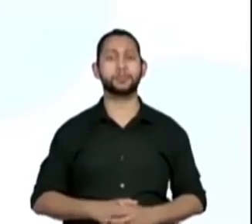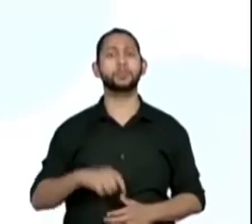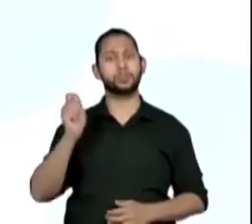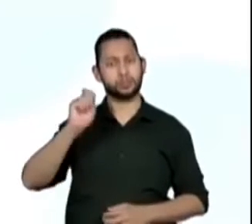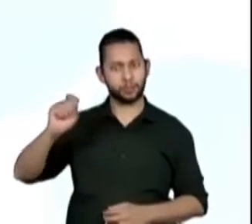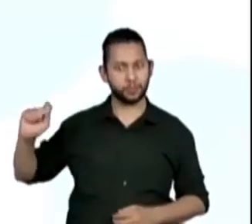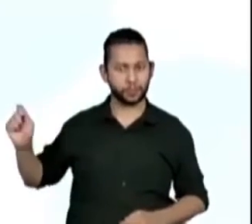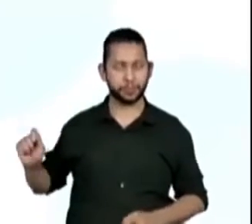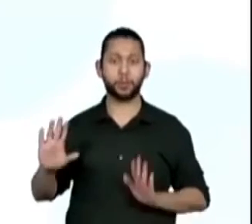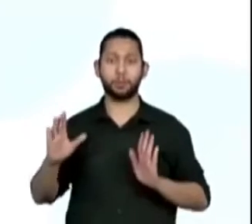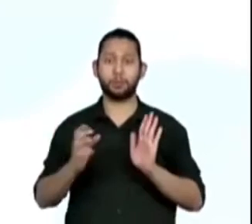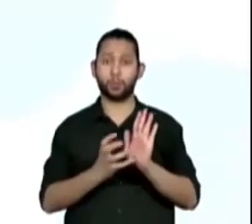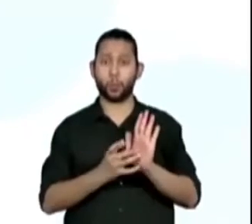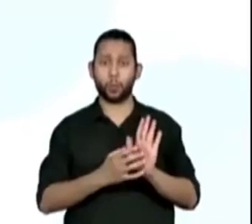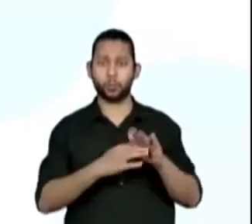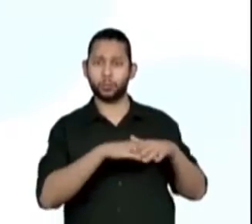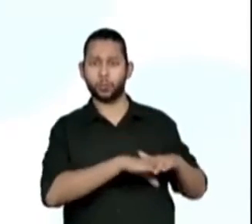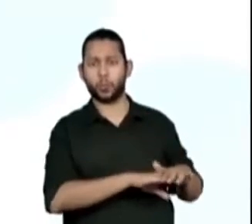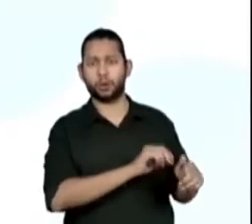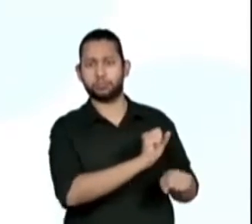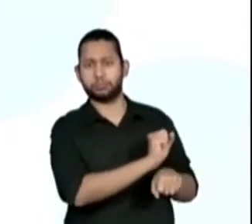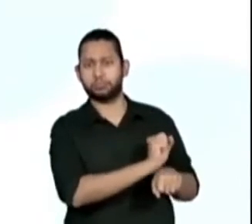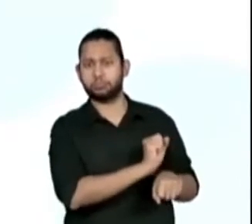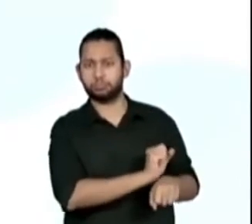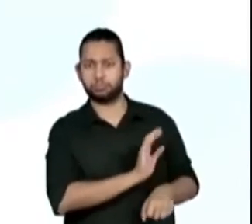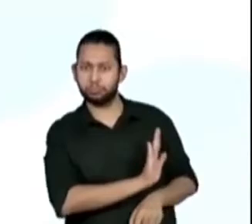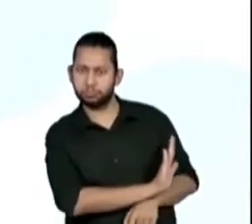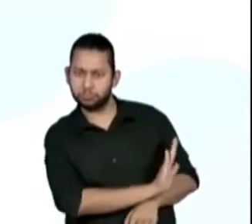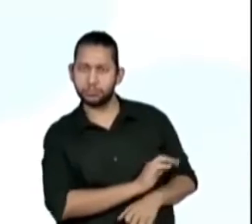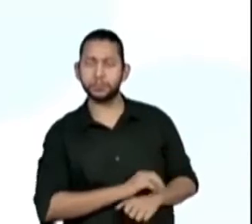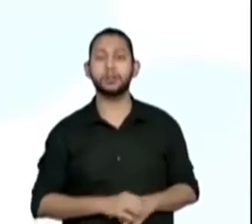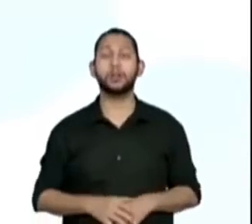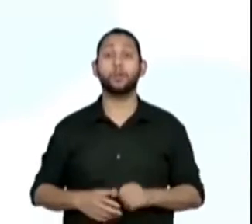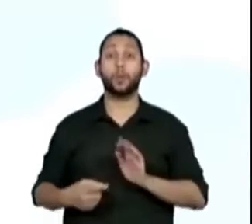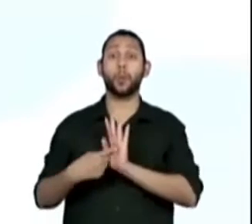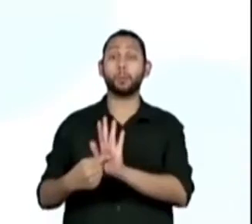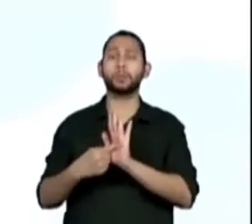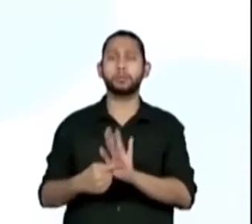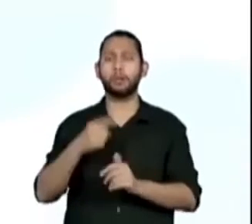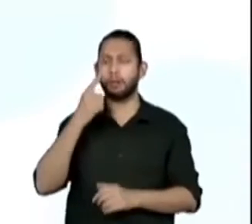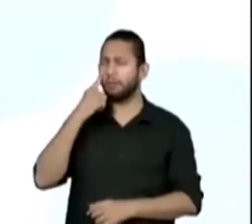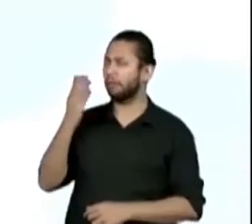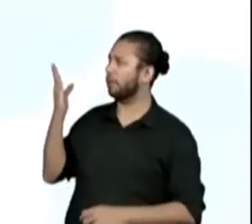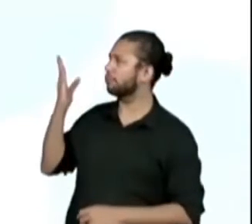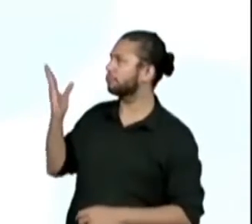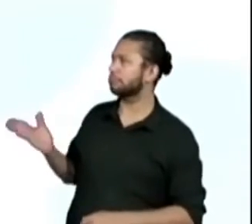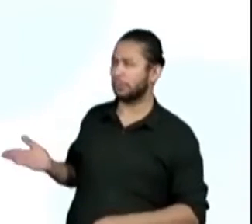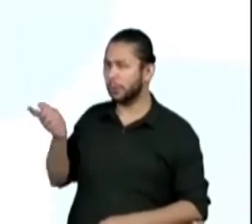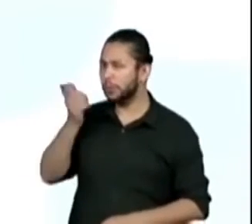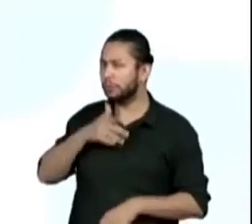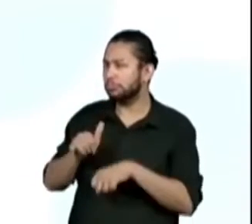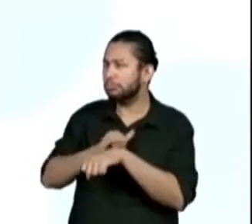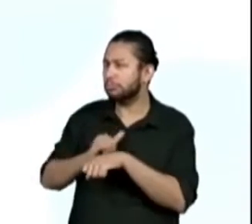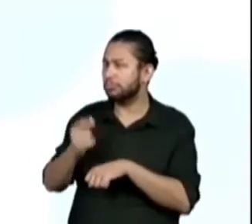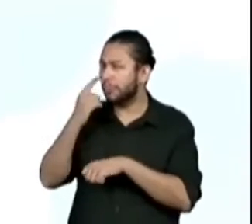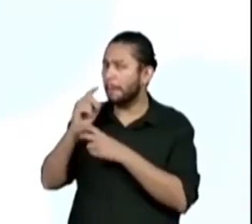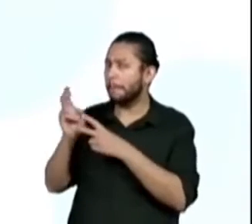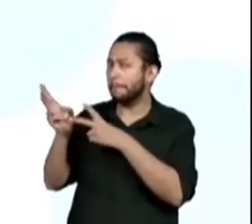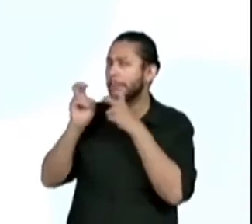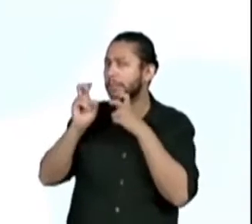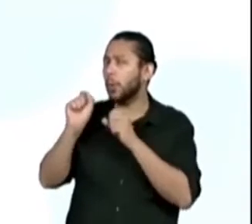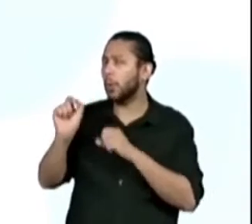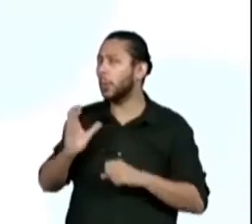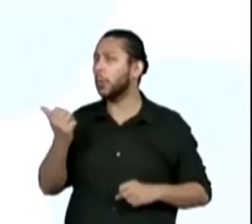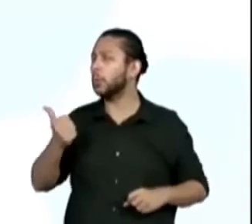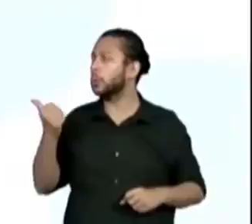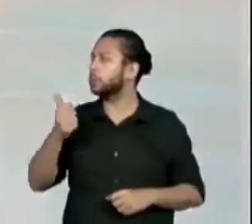Vou deixar aqui a minha calculadora pequenininha aqui de lado só um minutinho para eu chamar a atenção aqui para vocês. Vamos lá. Então, a gente